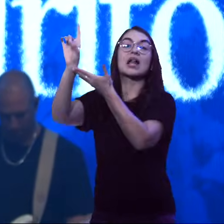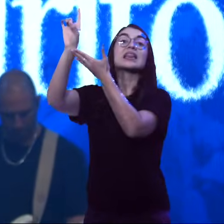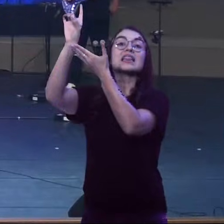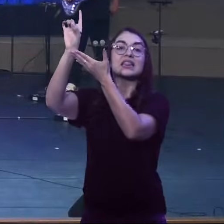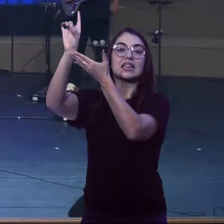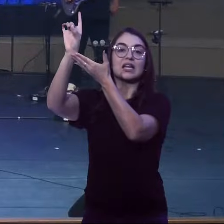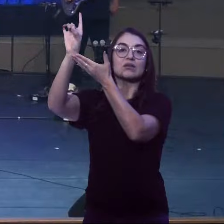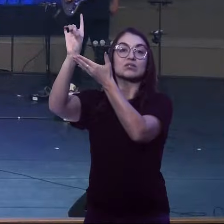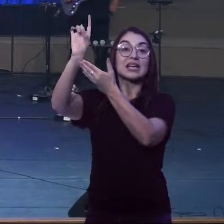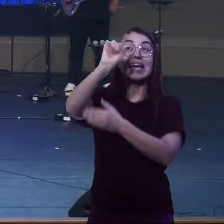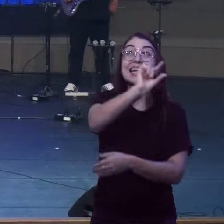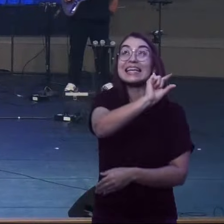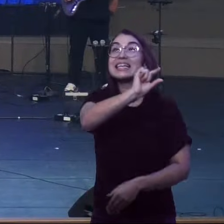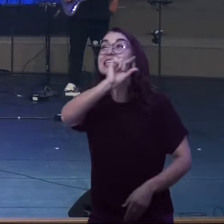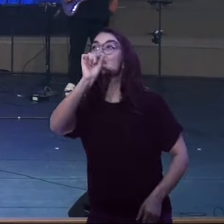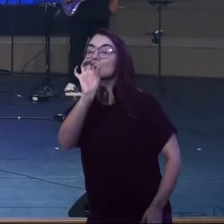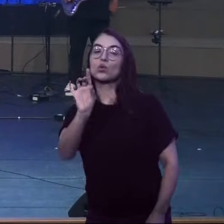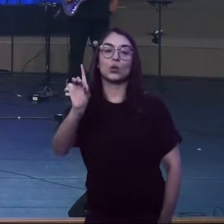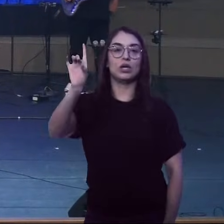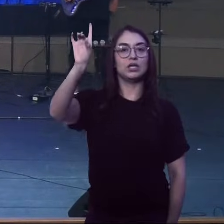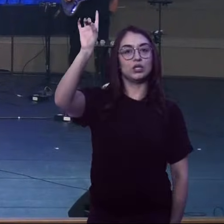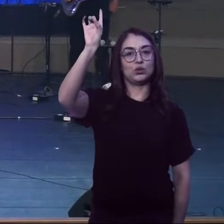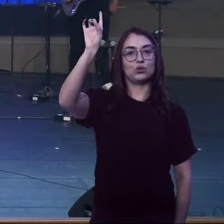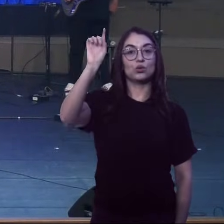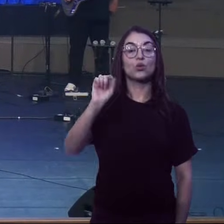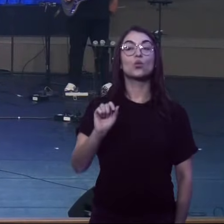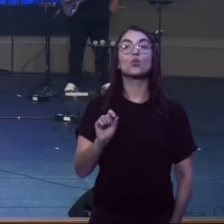significa escolhido para apenas um uso.